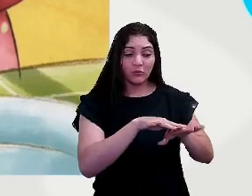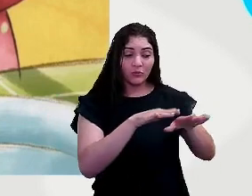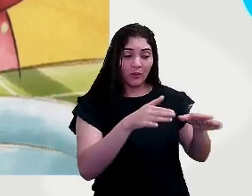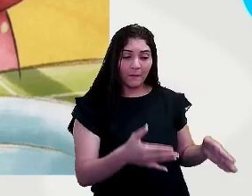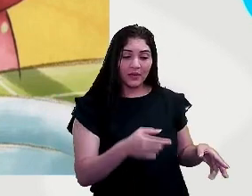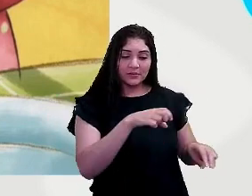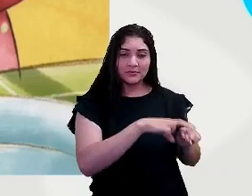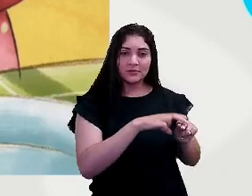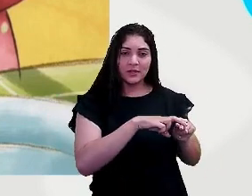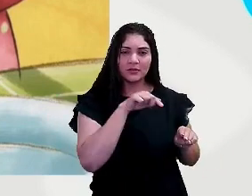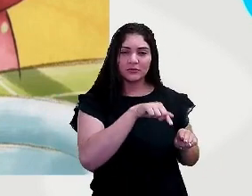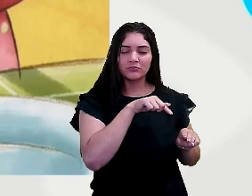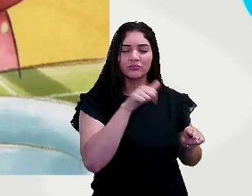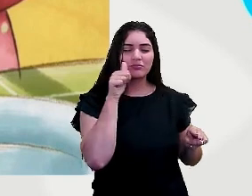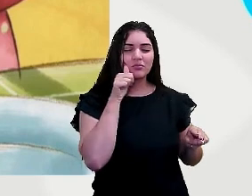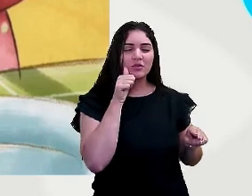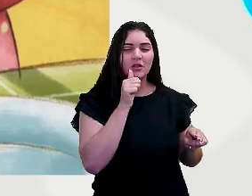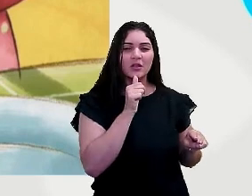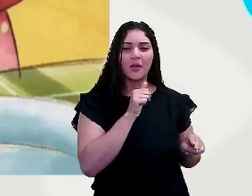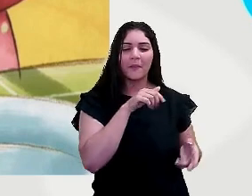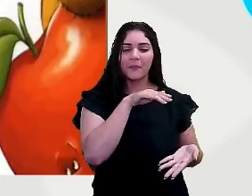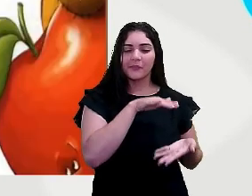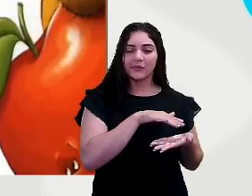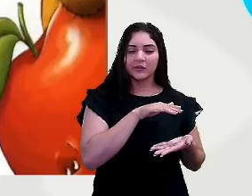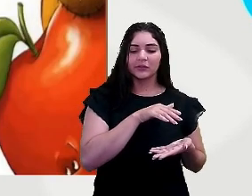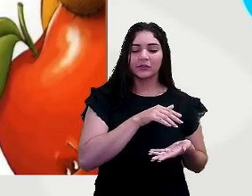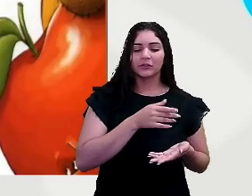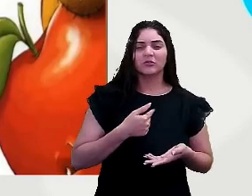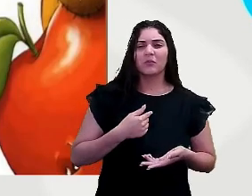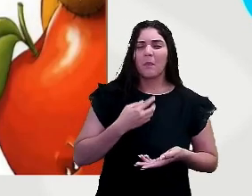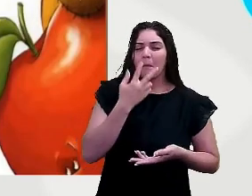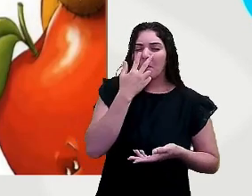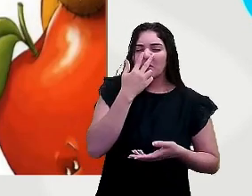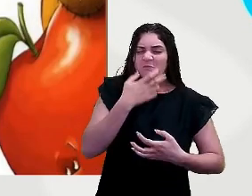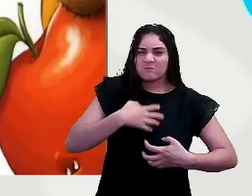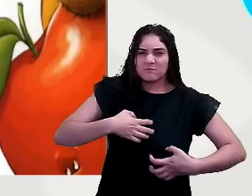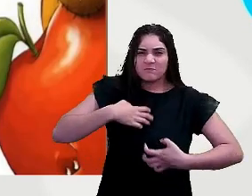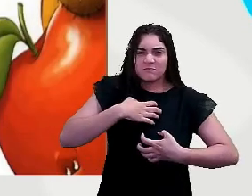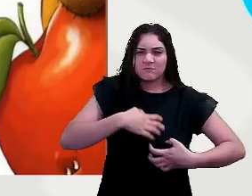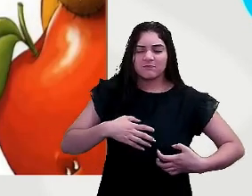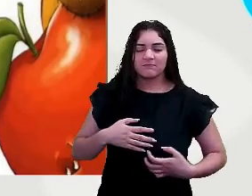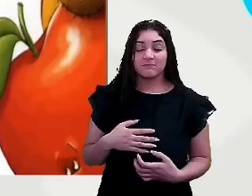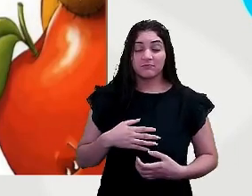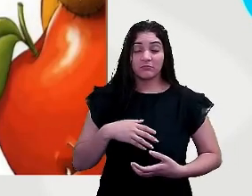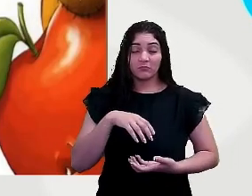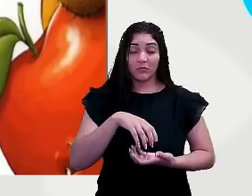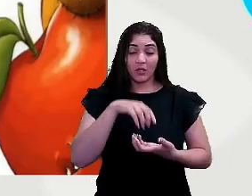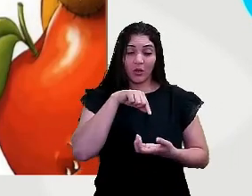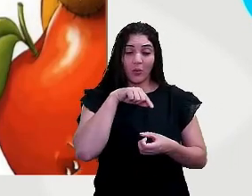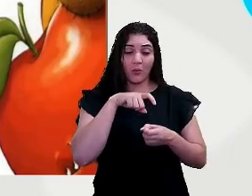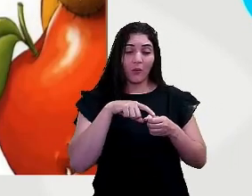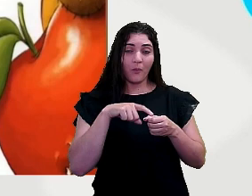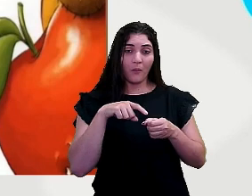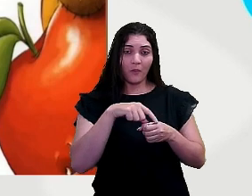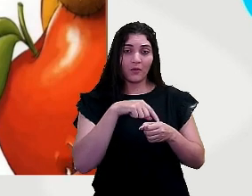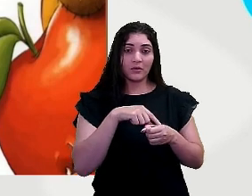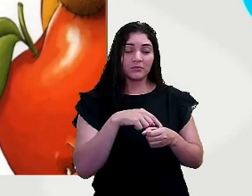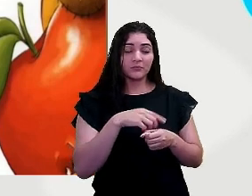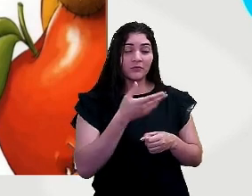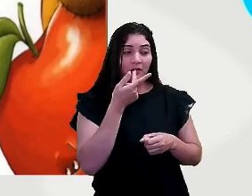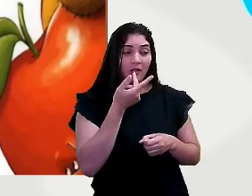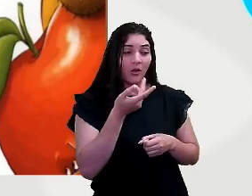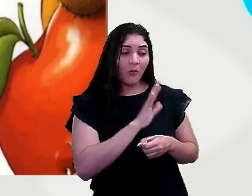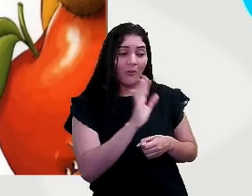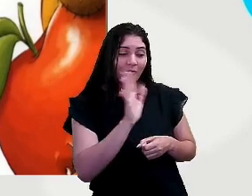uma menina pequena, com um ar de muito zangada. Olá! Disse ele